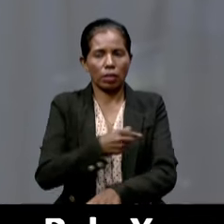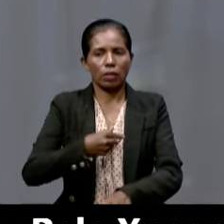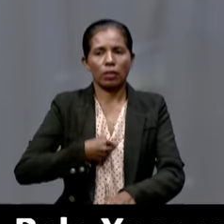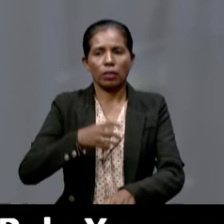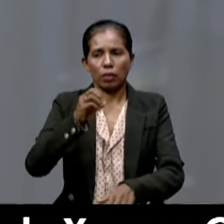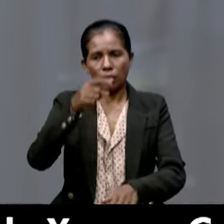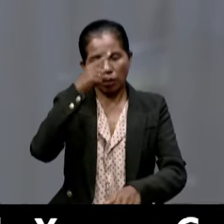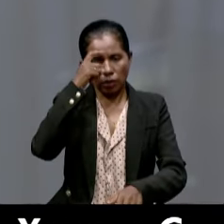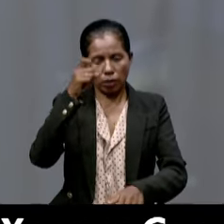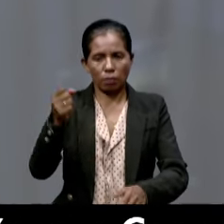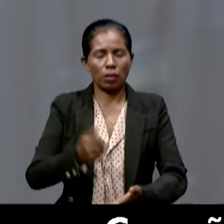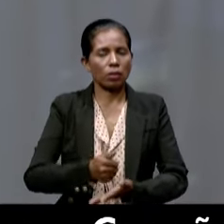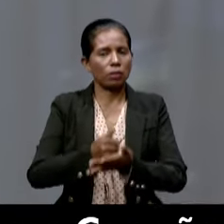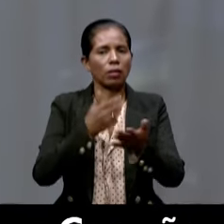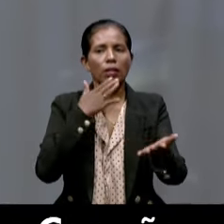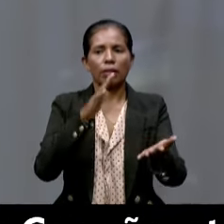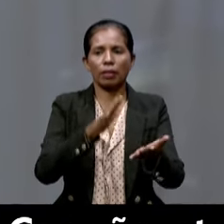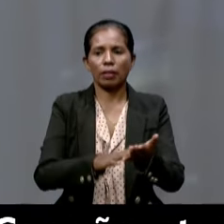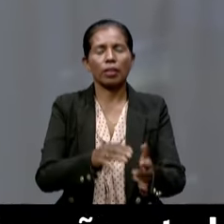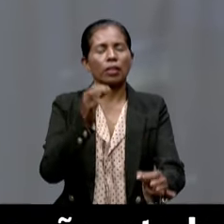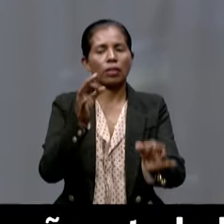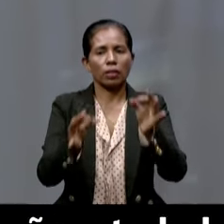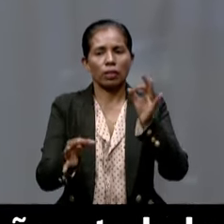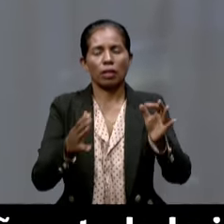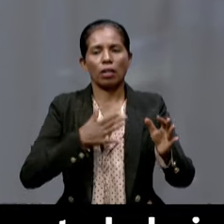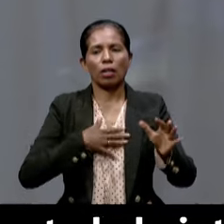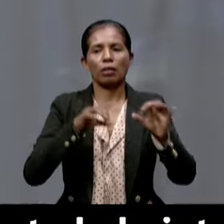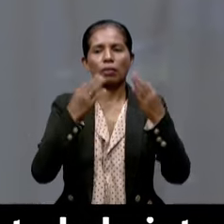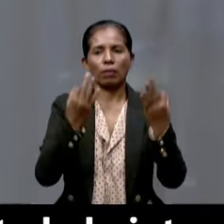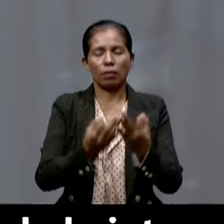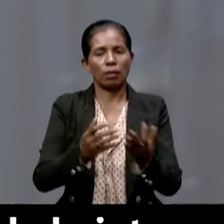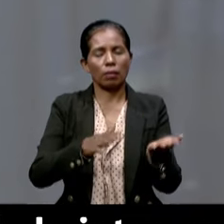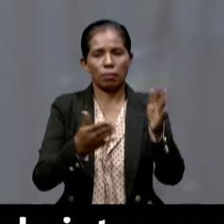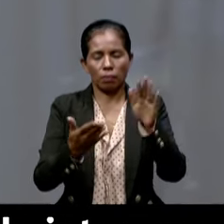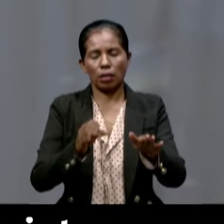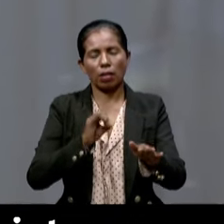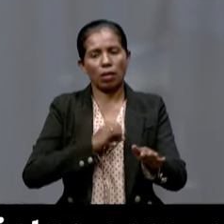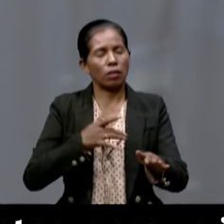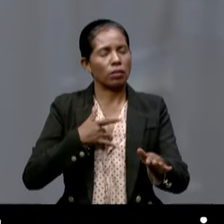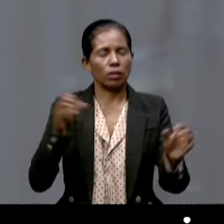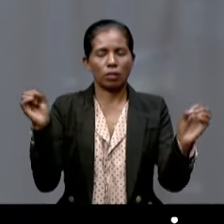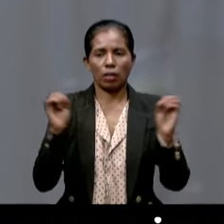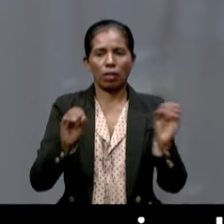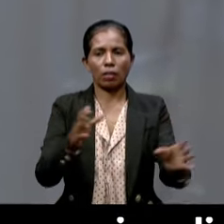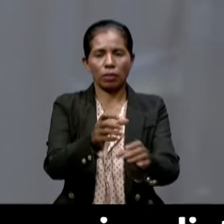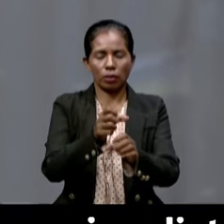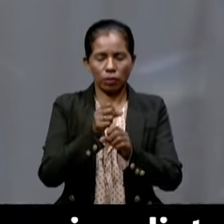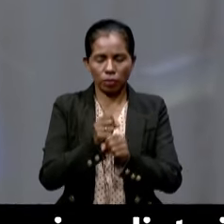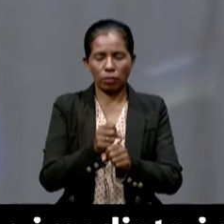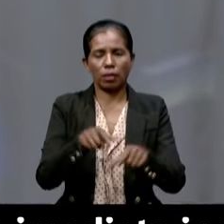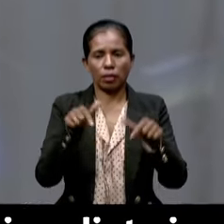tamba tratamento la dia. Se cari ka ne família ruma mak mata e baidene ha sinti ha la consegue a tosimo realidade